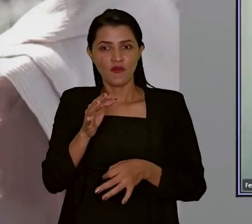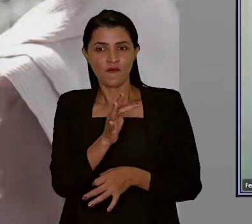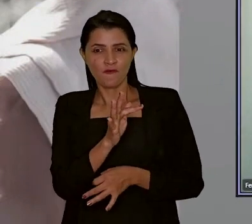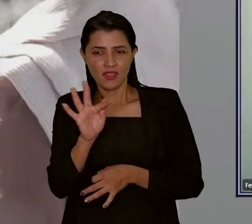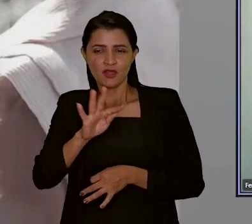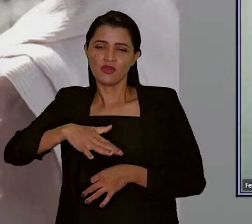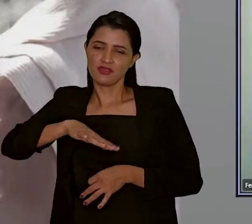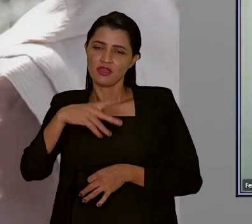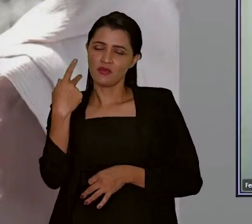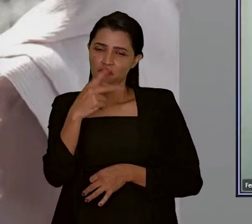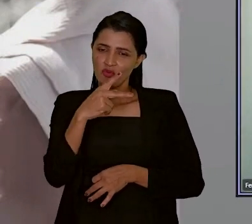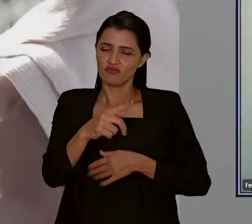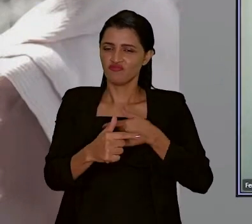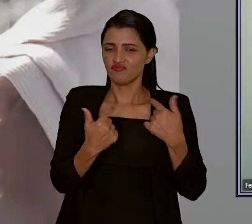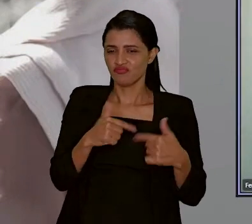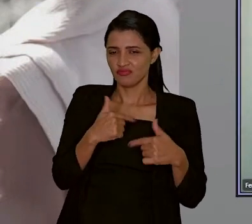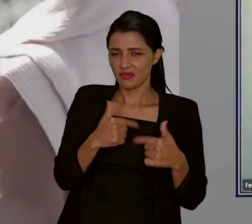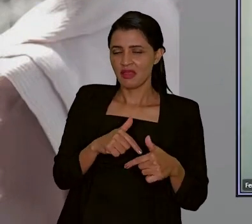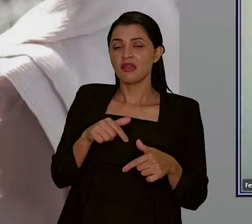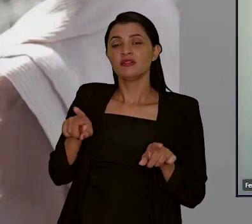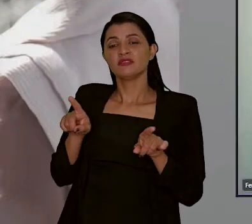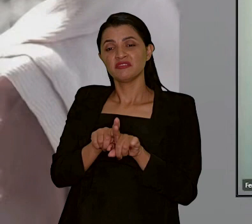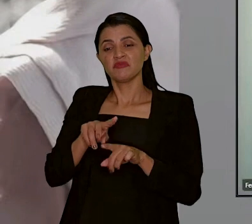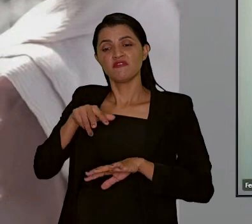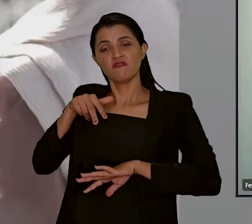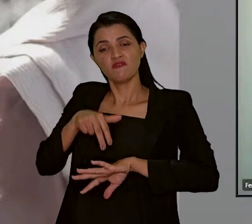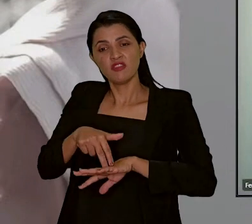firme e sempre objetiva do nosso estimado Guilherme.